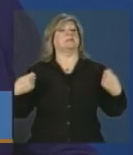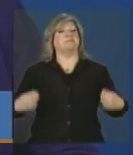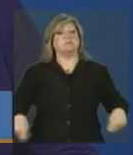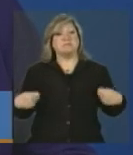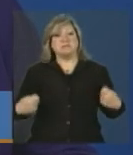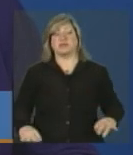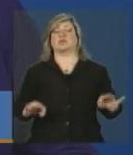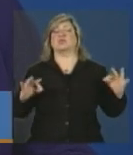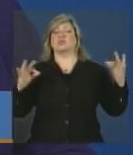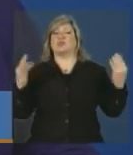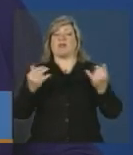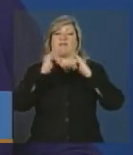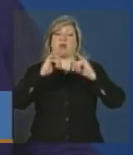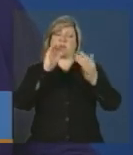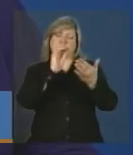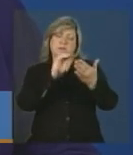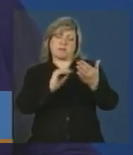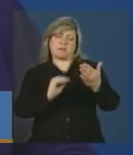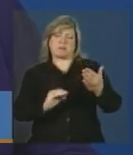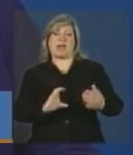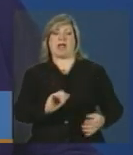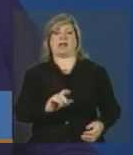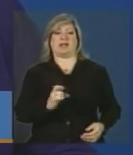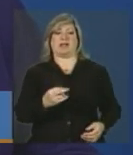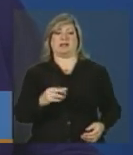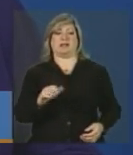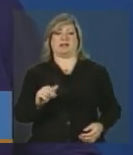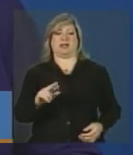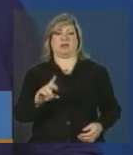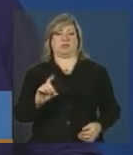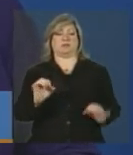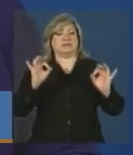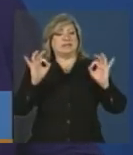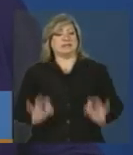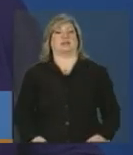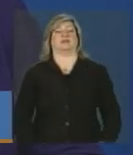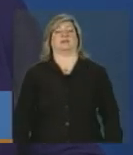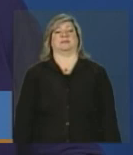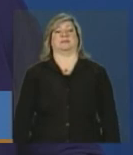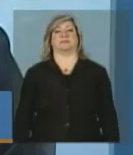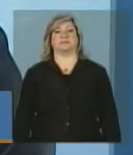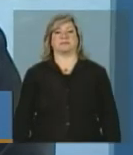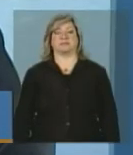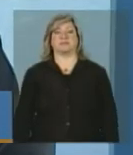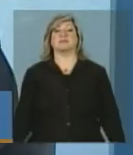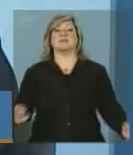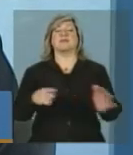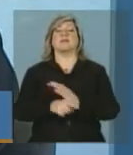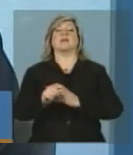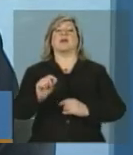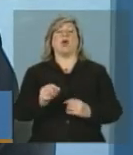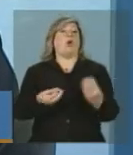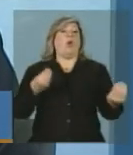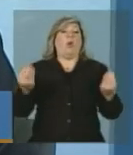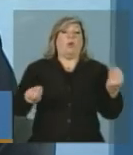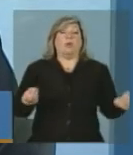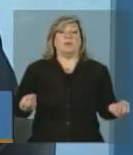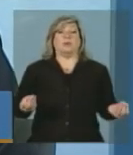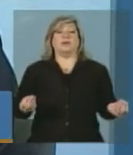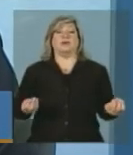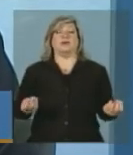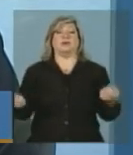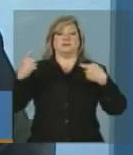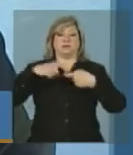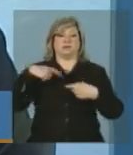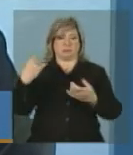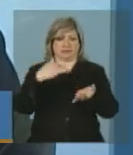com todos esses dados cadastrados de forma correta. Bom, Camila, como vincular os secretários